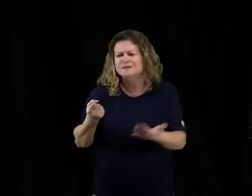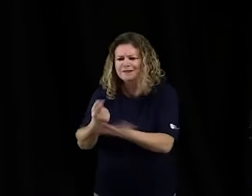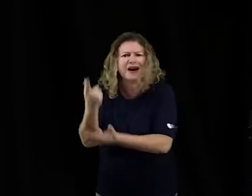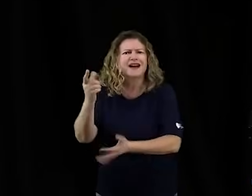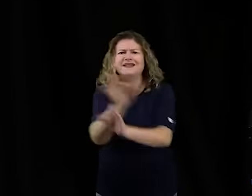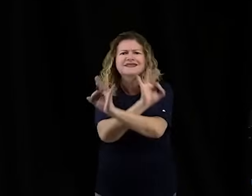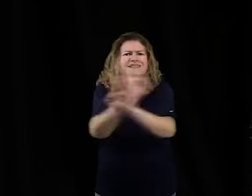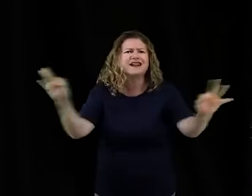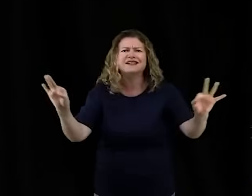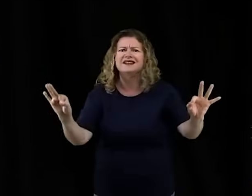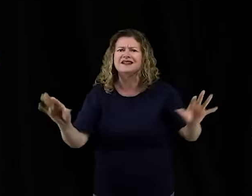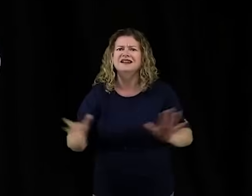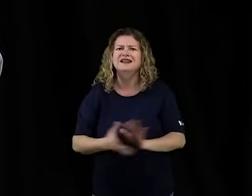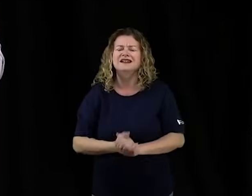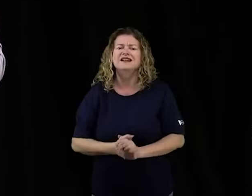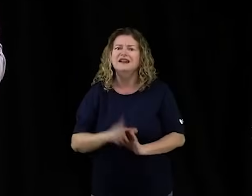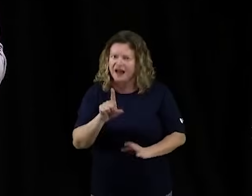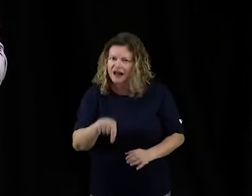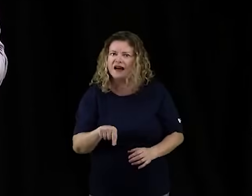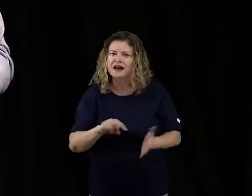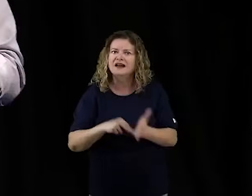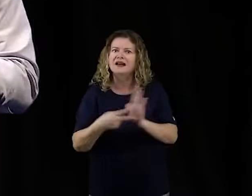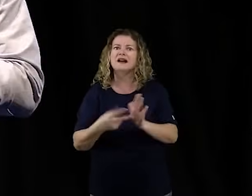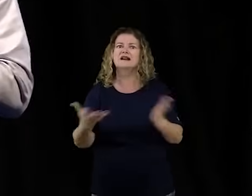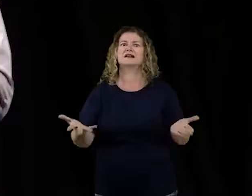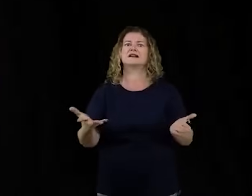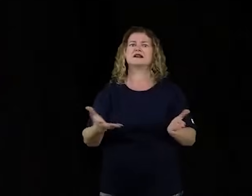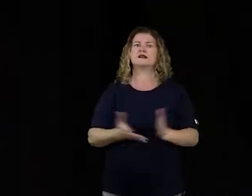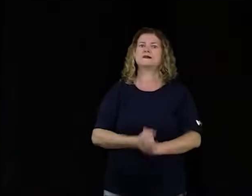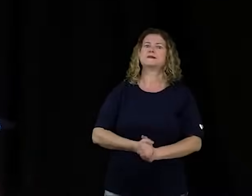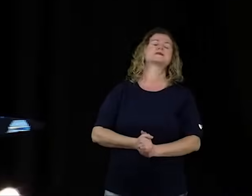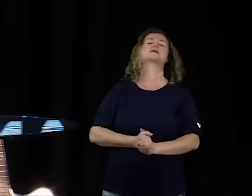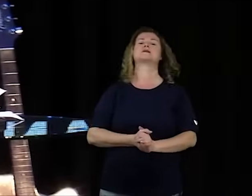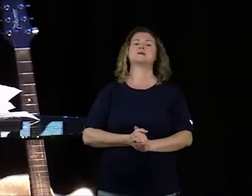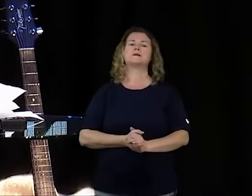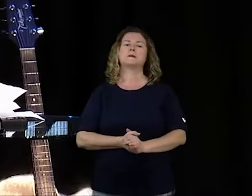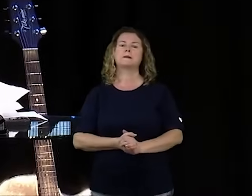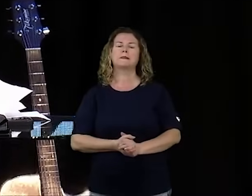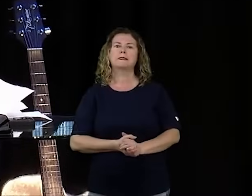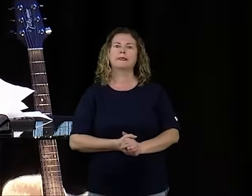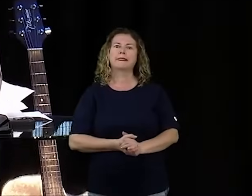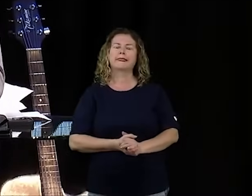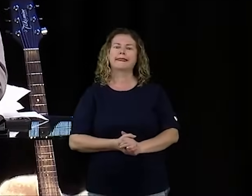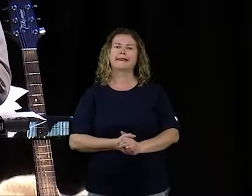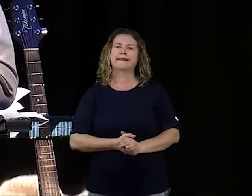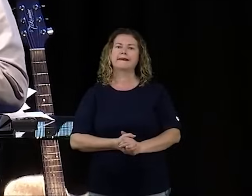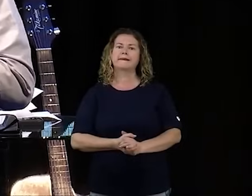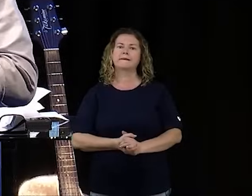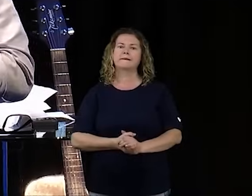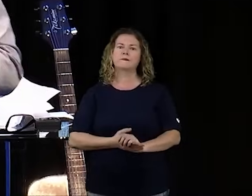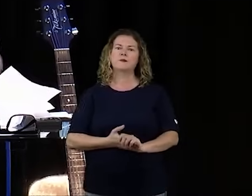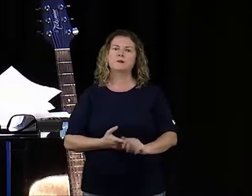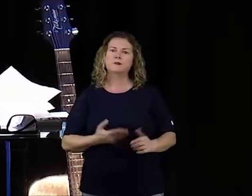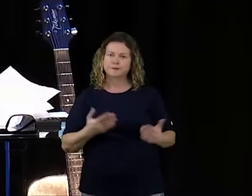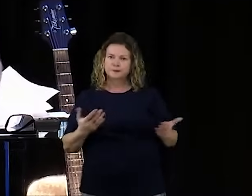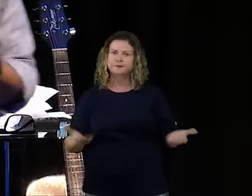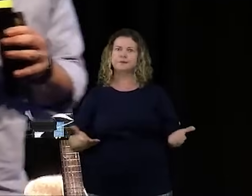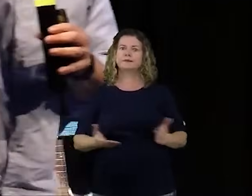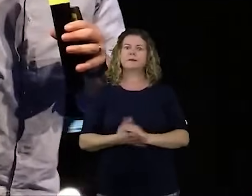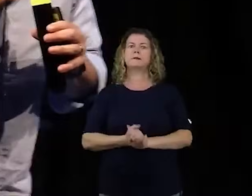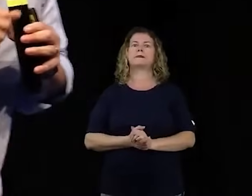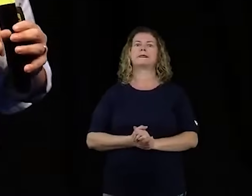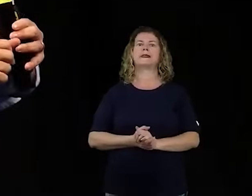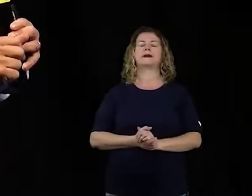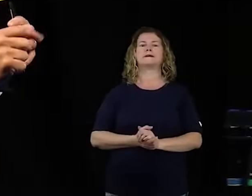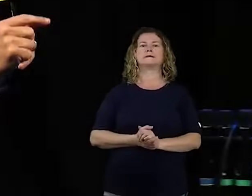ela e é isso que ele tá falando esse ser aqui exige esse ser pode passar